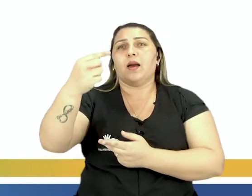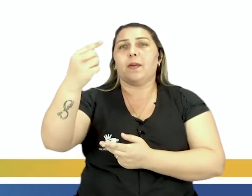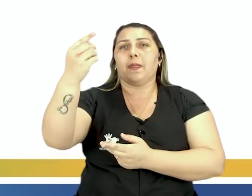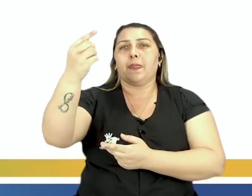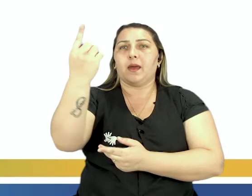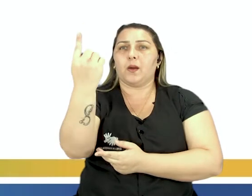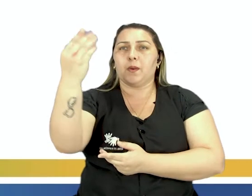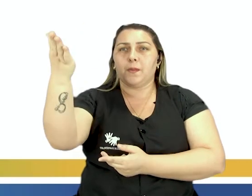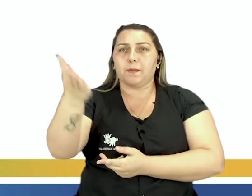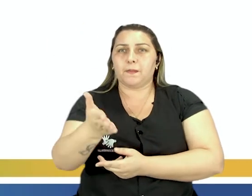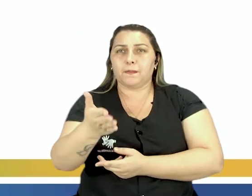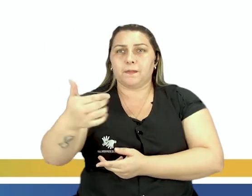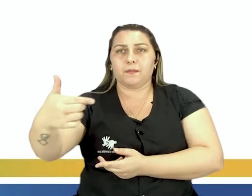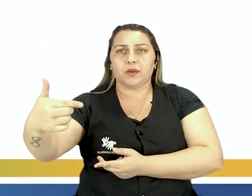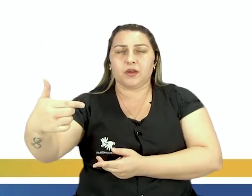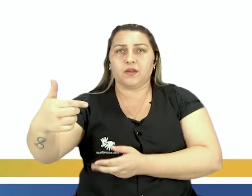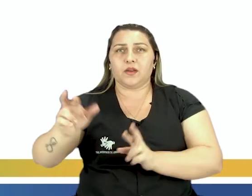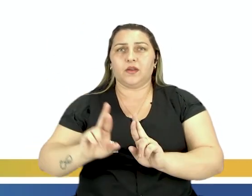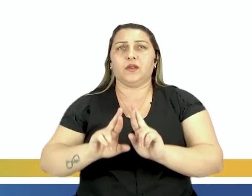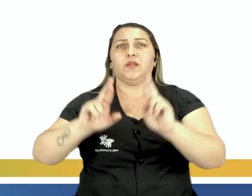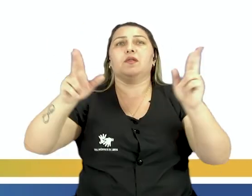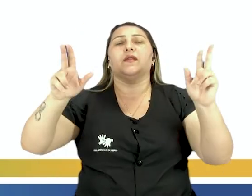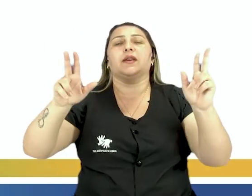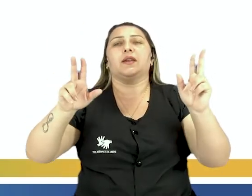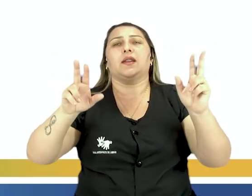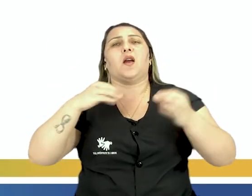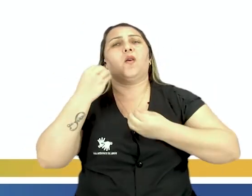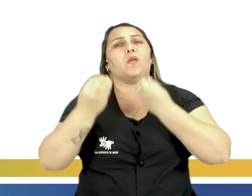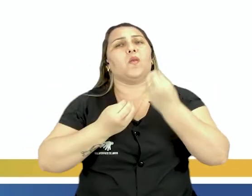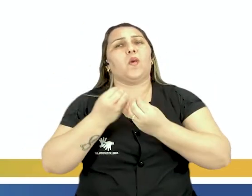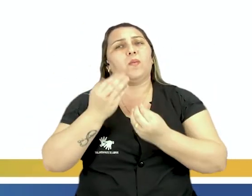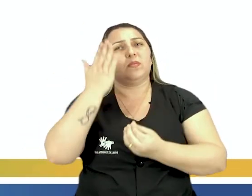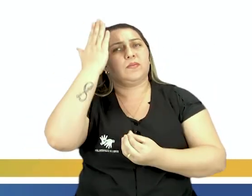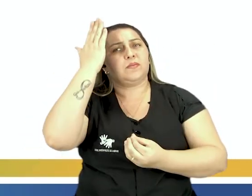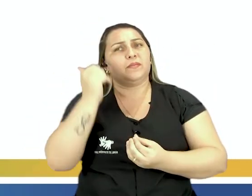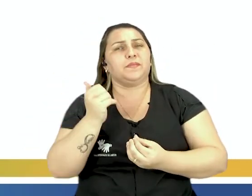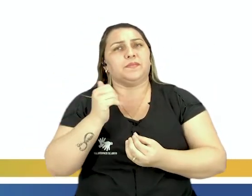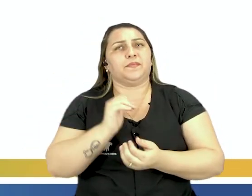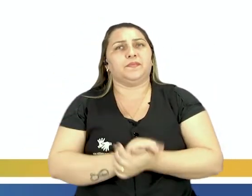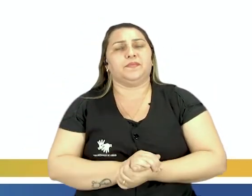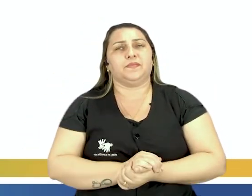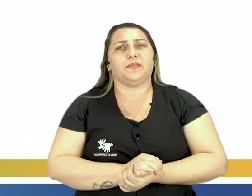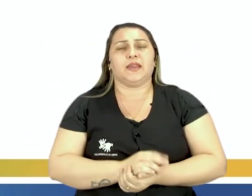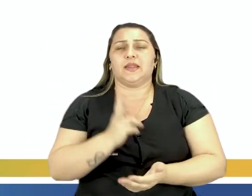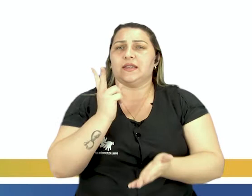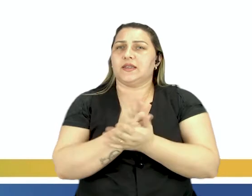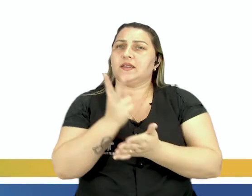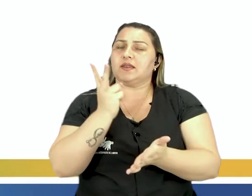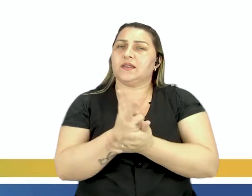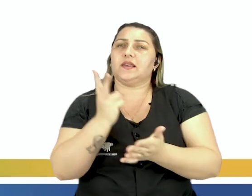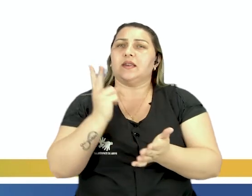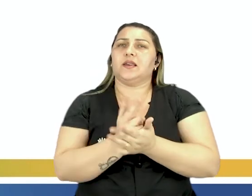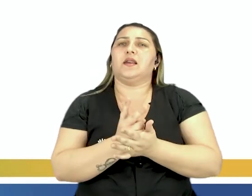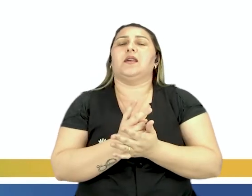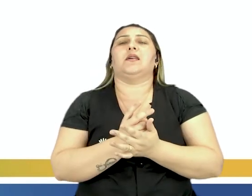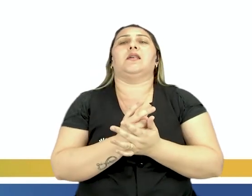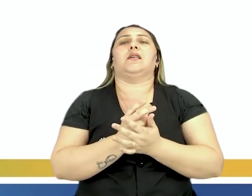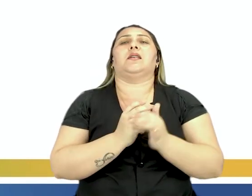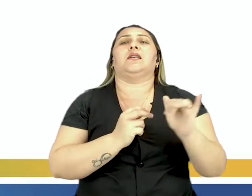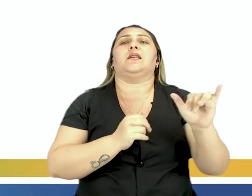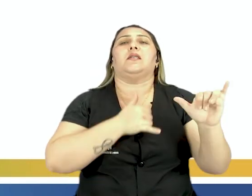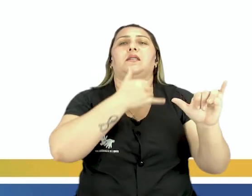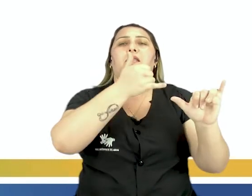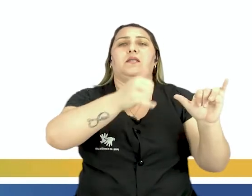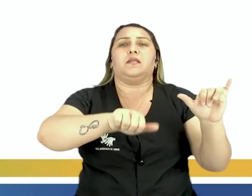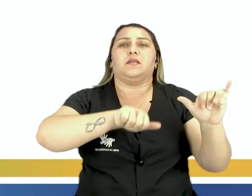meio. Então, essa vai ser a diferença. E como que você vai identificar? Sempre na reação química, ok? Como